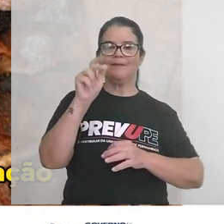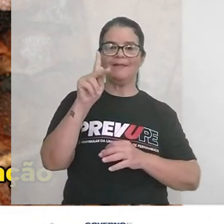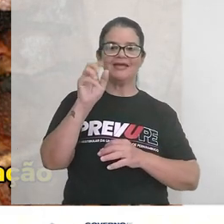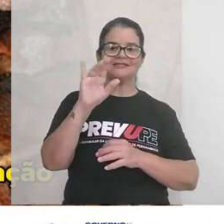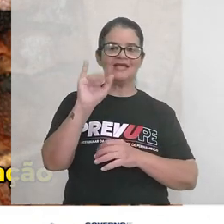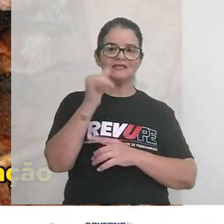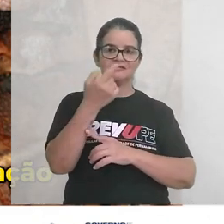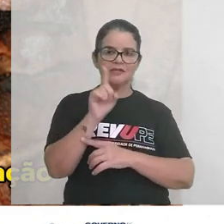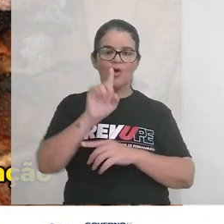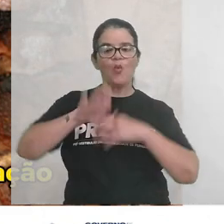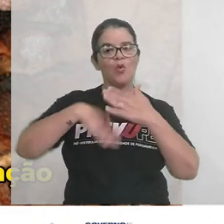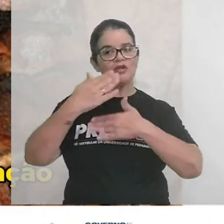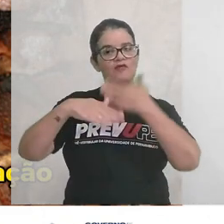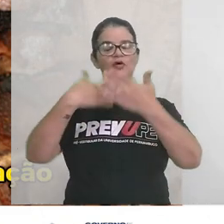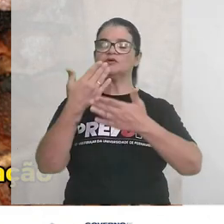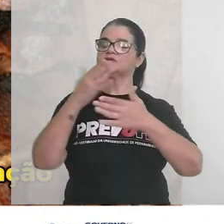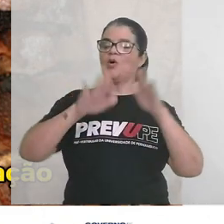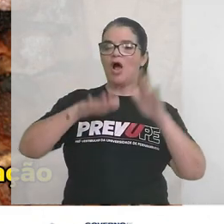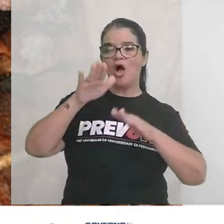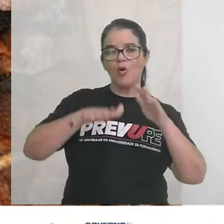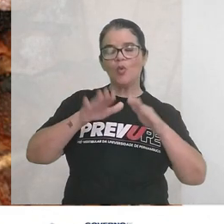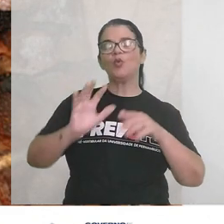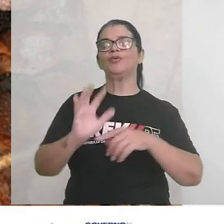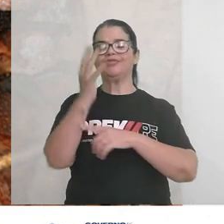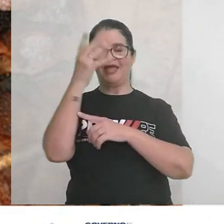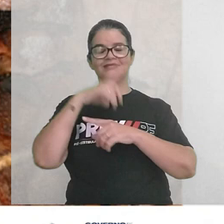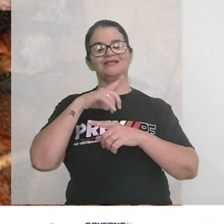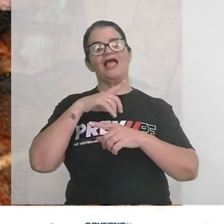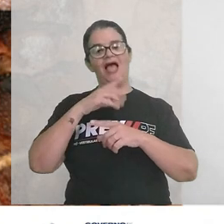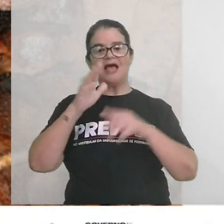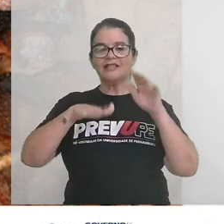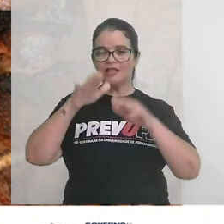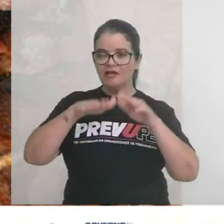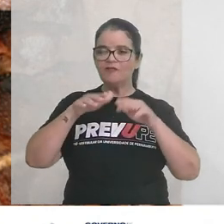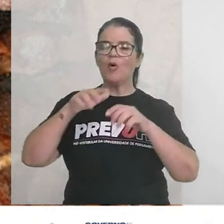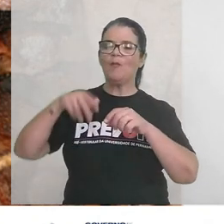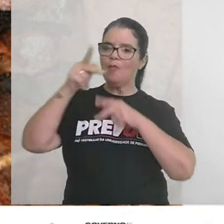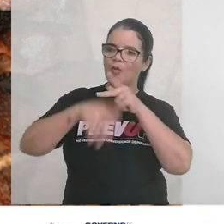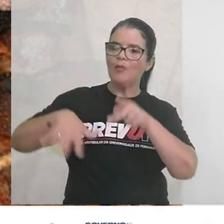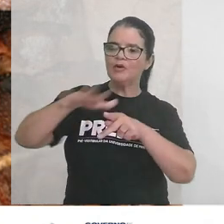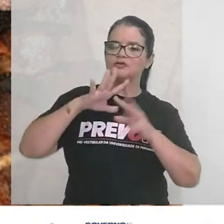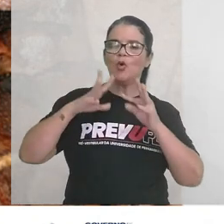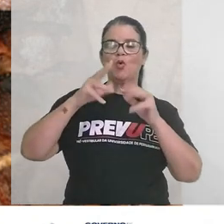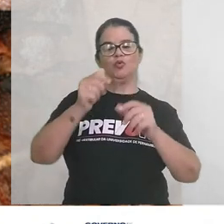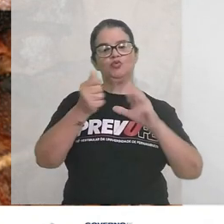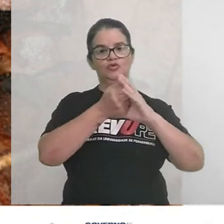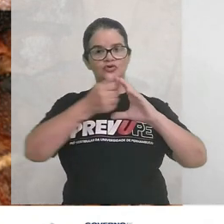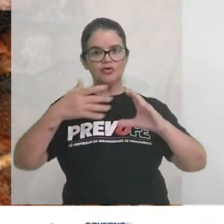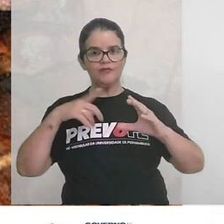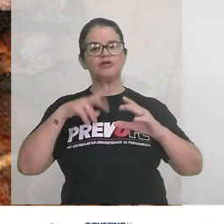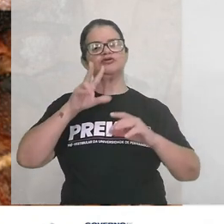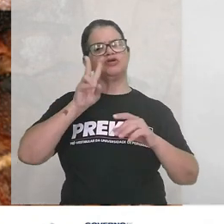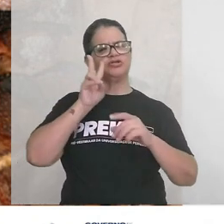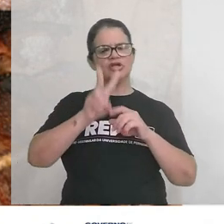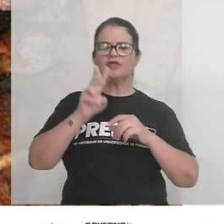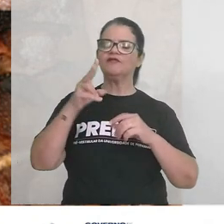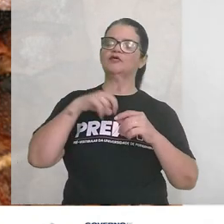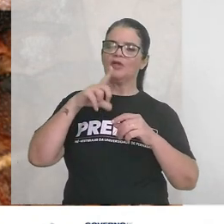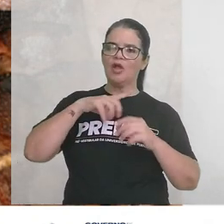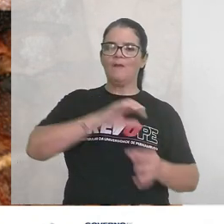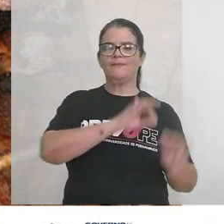né então quando a evolução acontece a nível de população e com todos esses fatores que a gente acabou vendo no vídeo de hoje eu tenho um processo